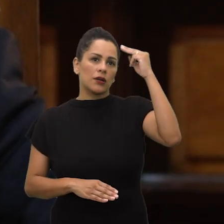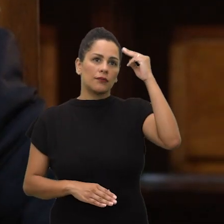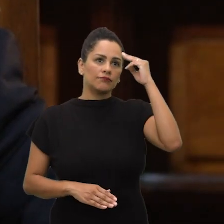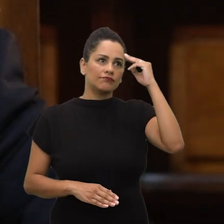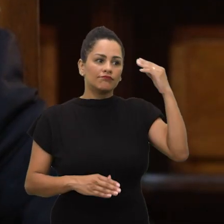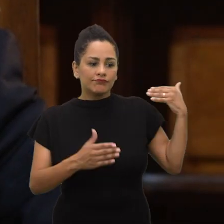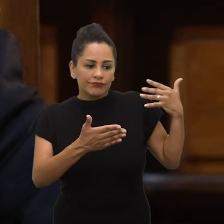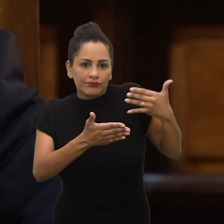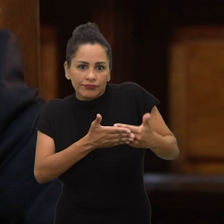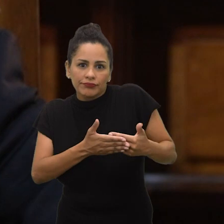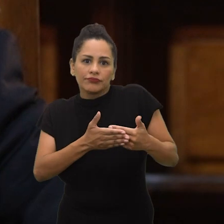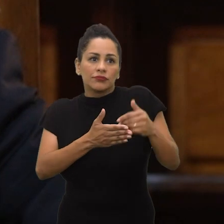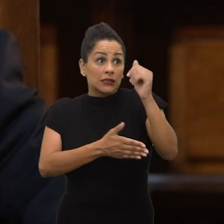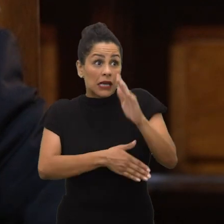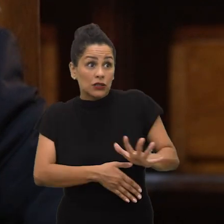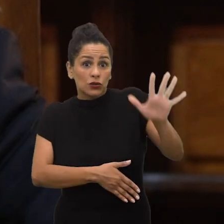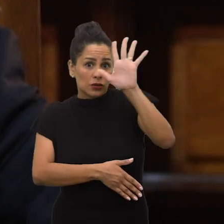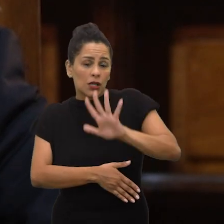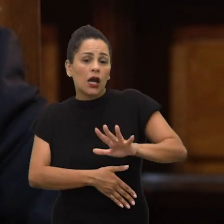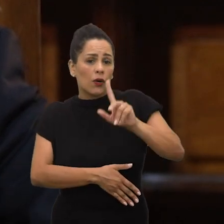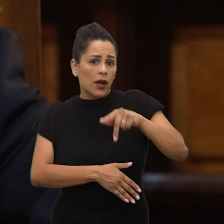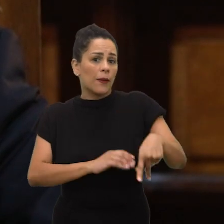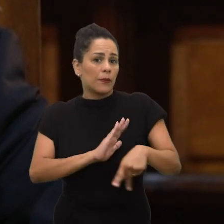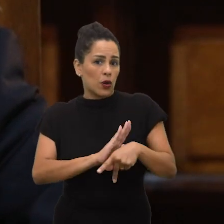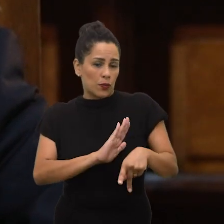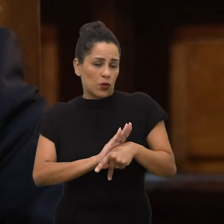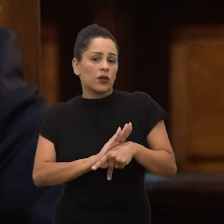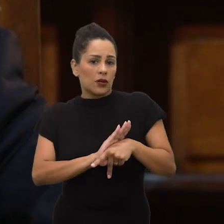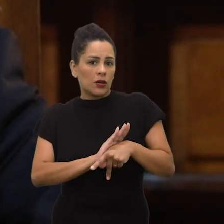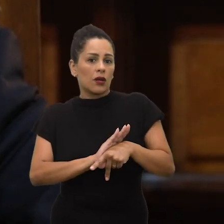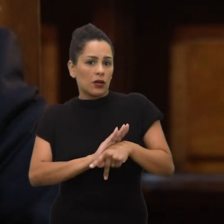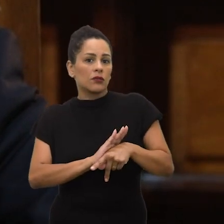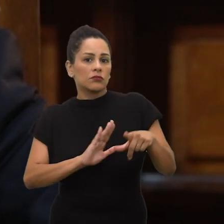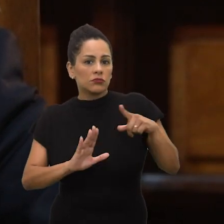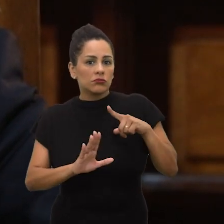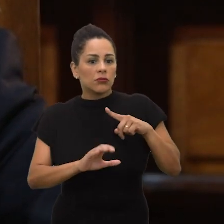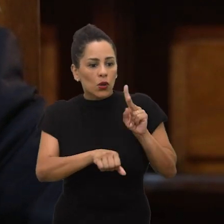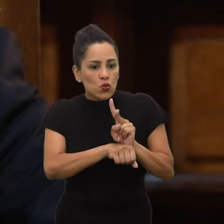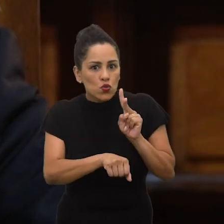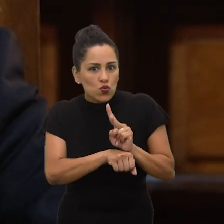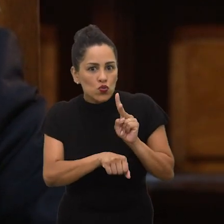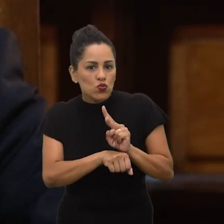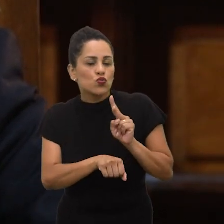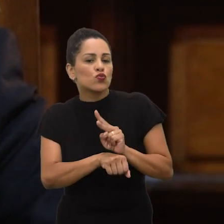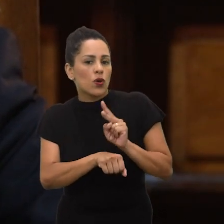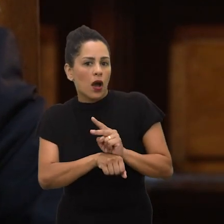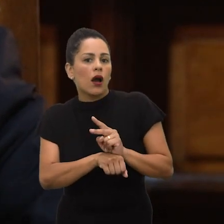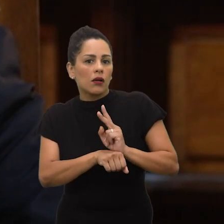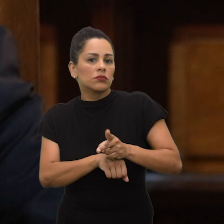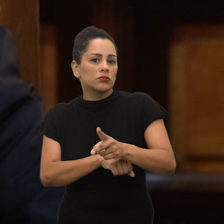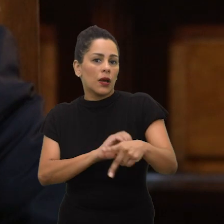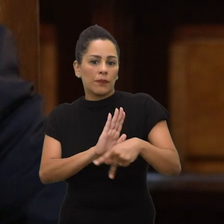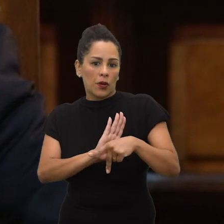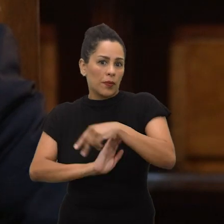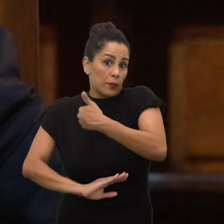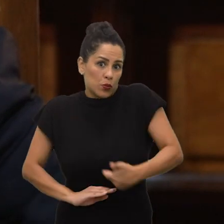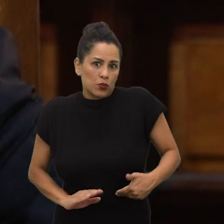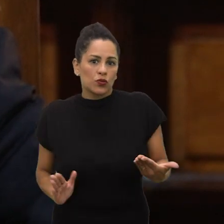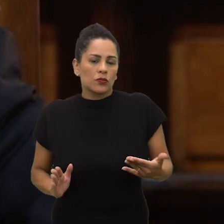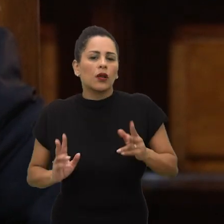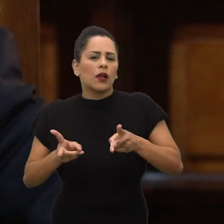de ordem constitucional Eu me recordo que durante algum tempo eu trabalhei junto ao